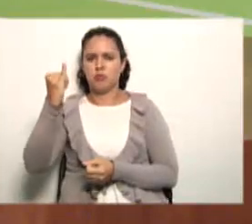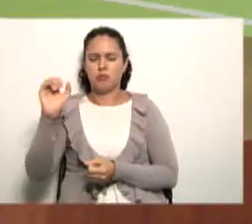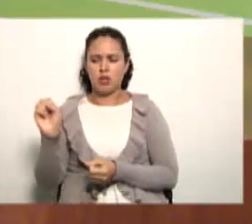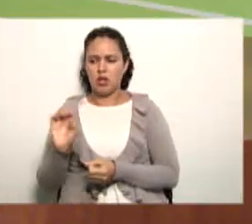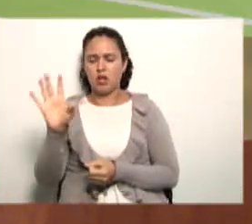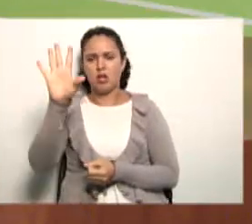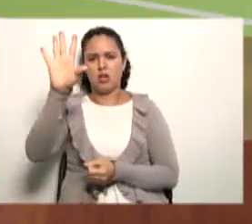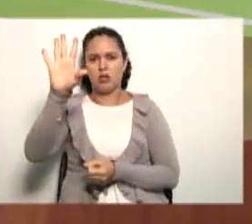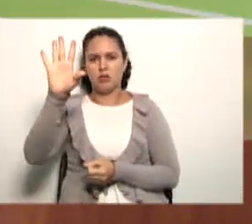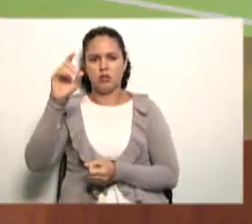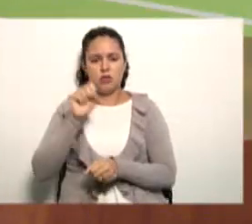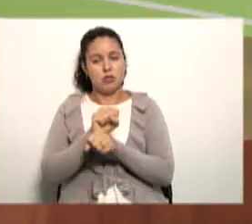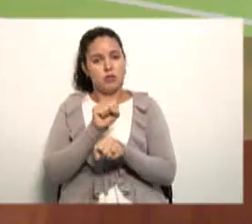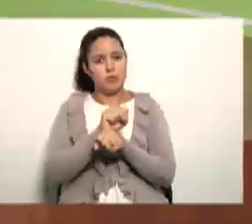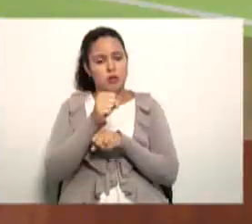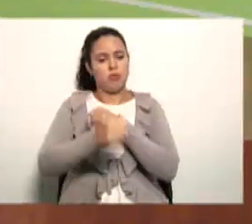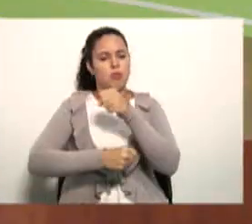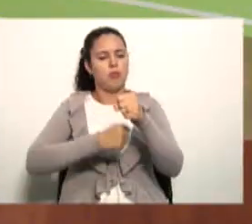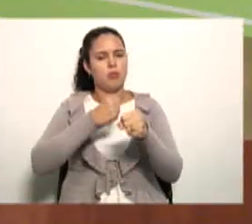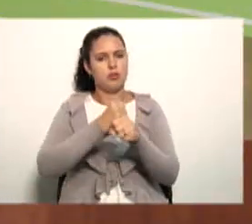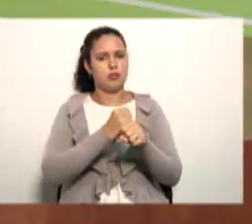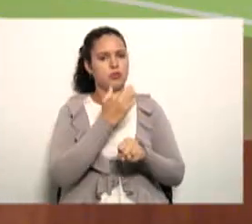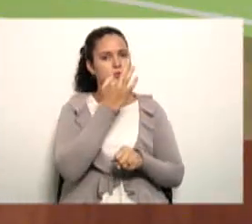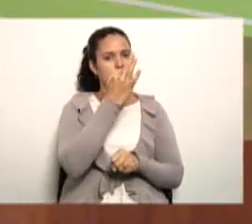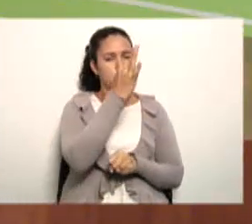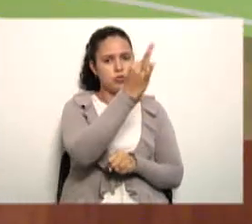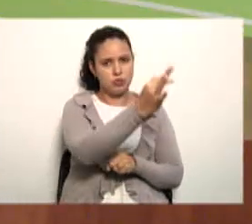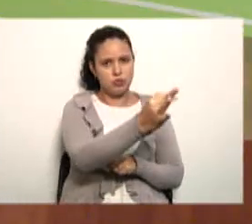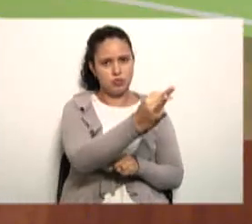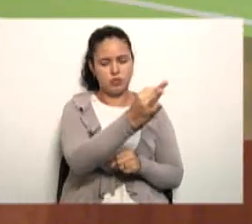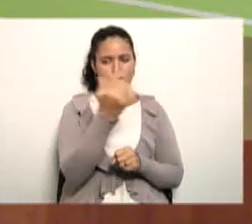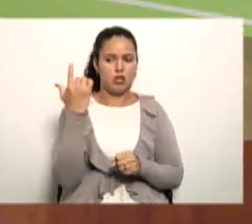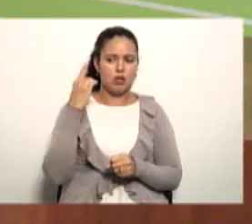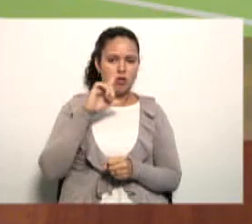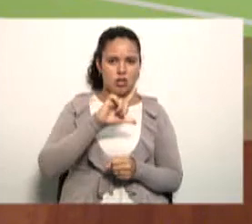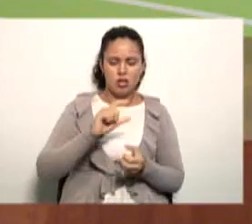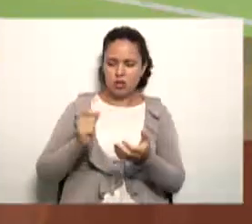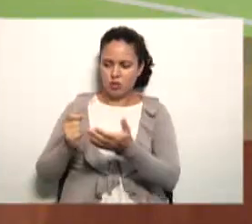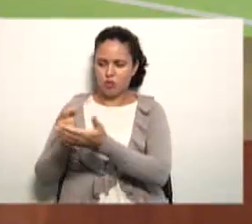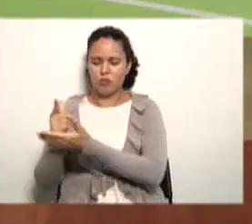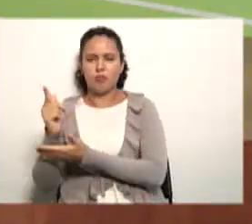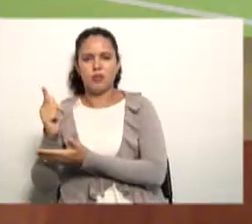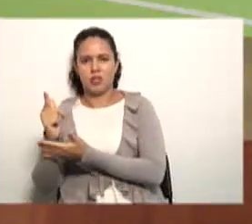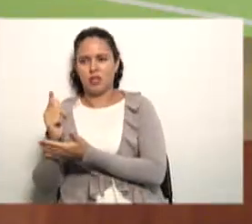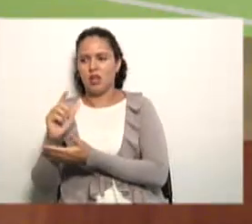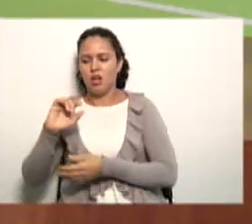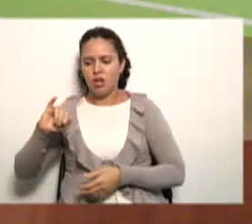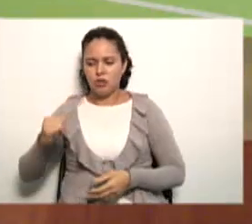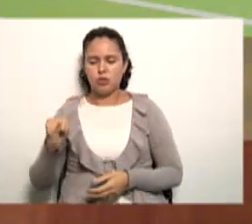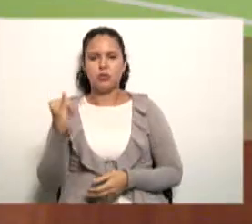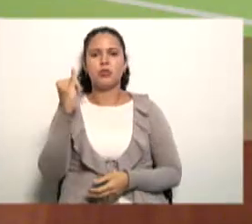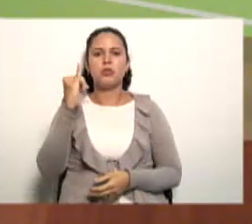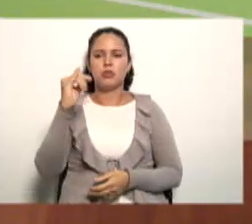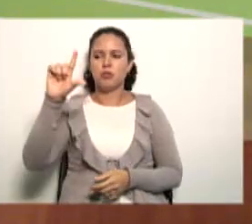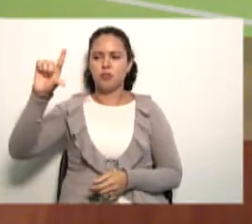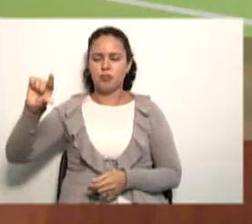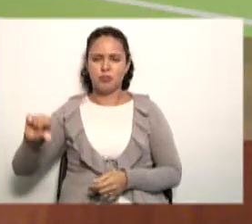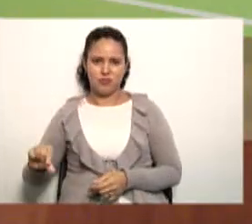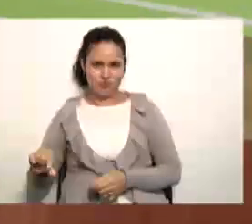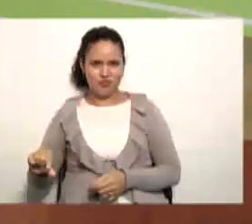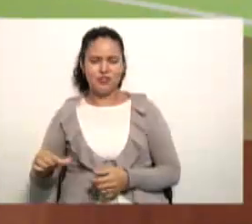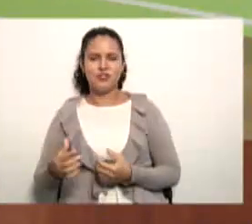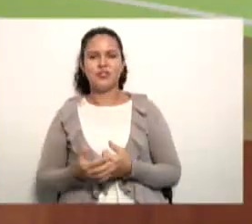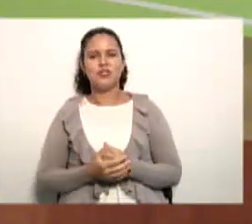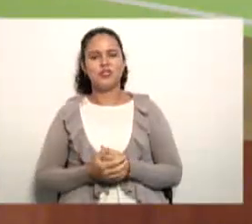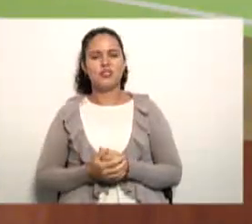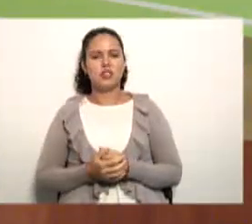depois por um preço melhor, pagando à vista. Deixar de fazer uma viagem de fim de semana com amigos para